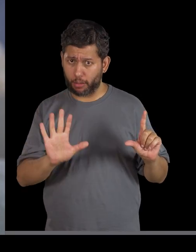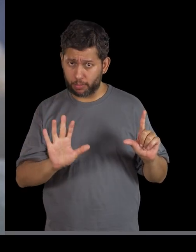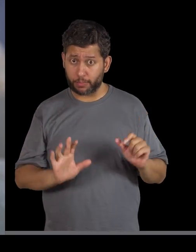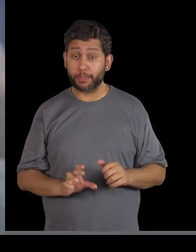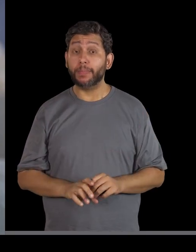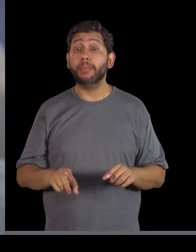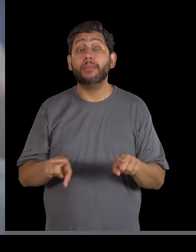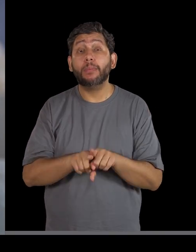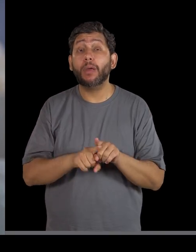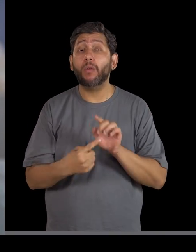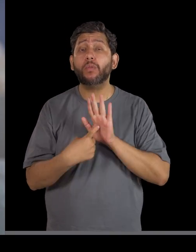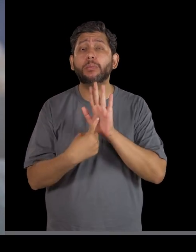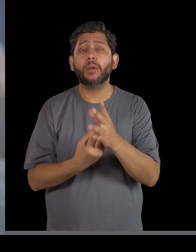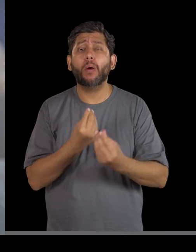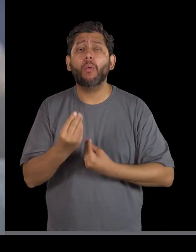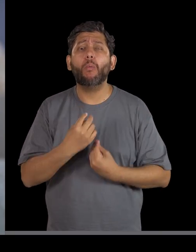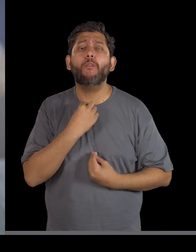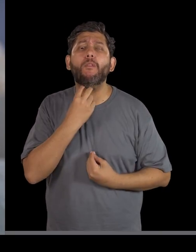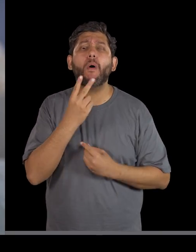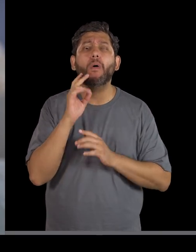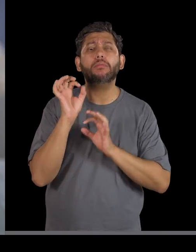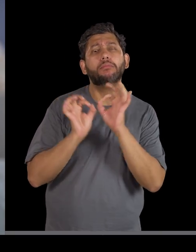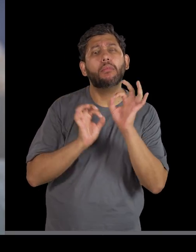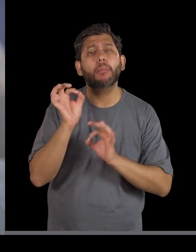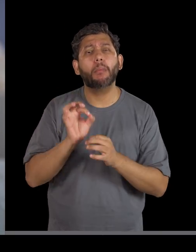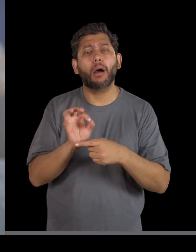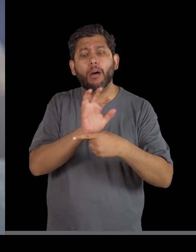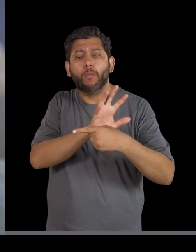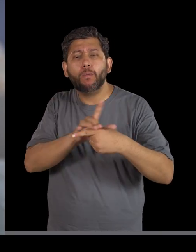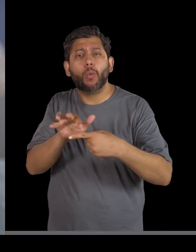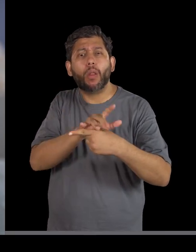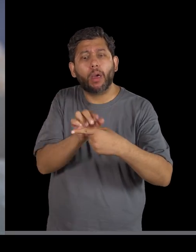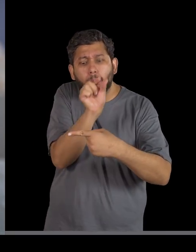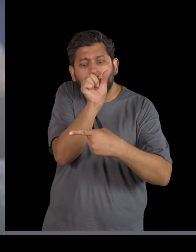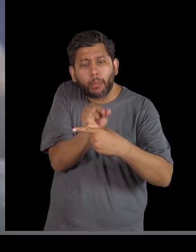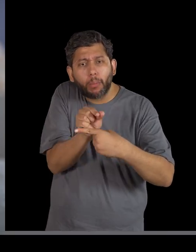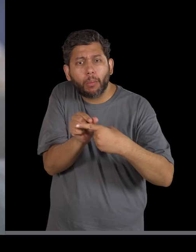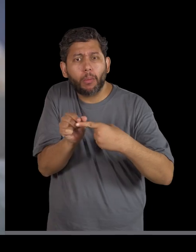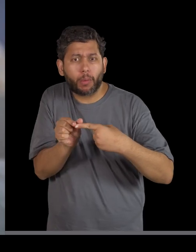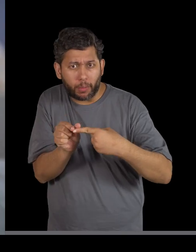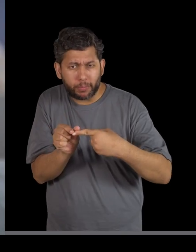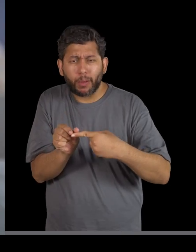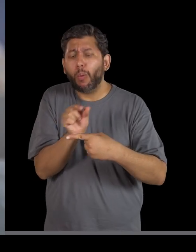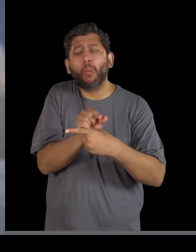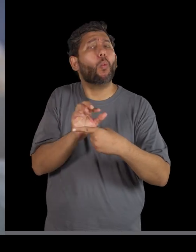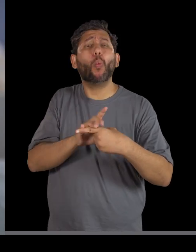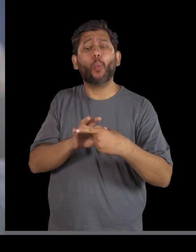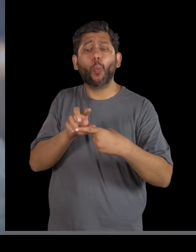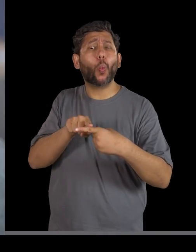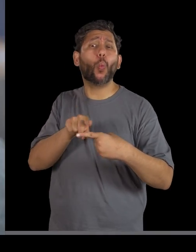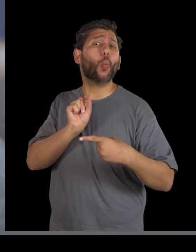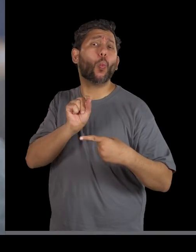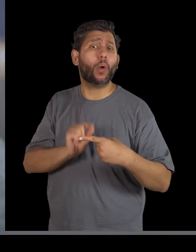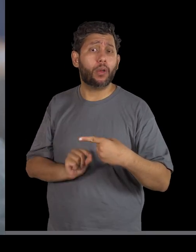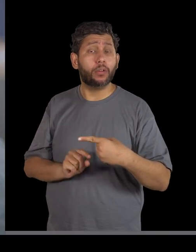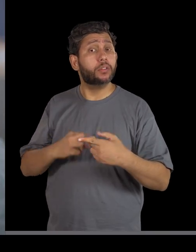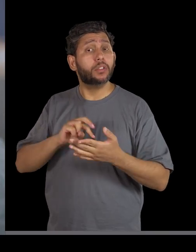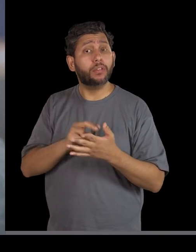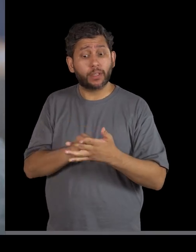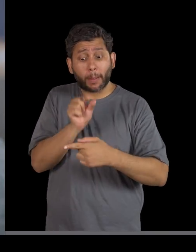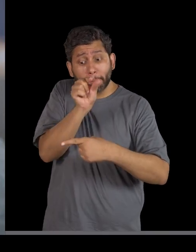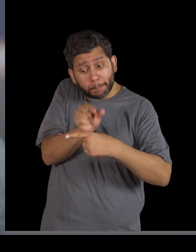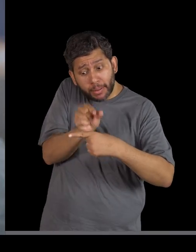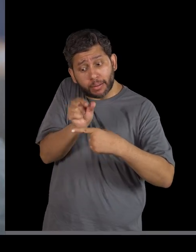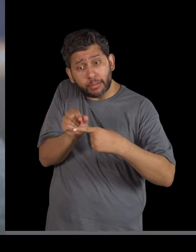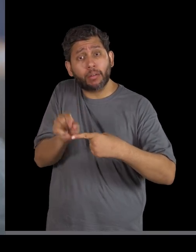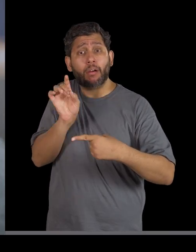falando agora de fonemas. Então, o que são fonemas? São sons que contrastam significado. Então, por exemplo,